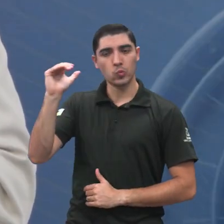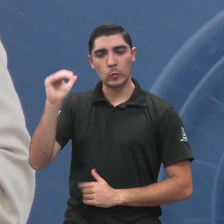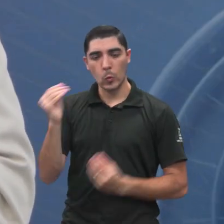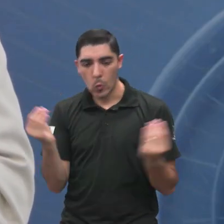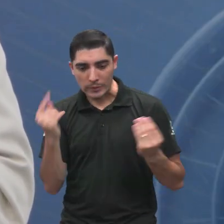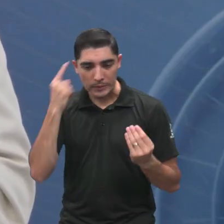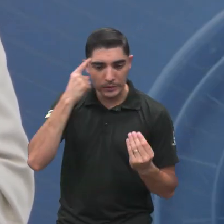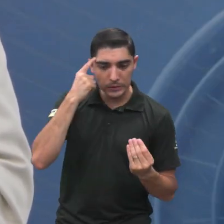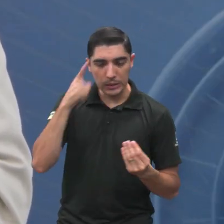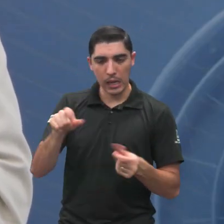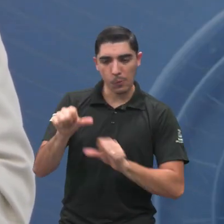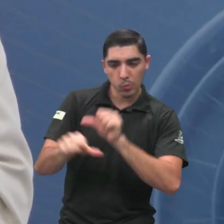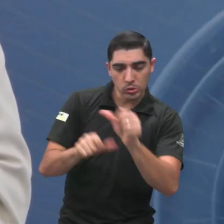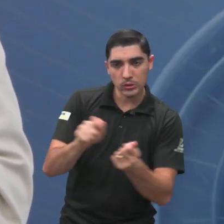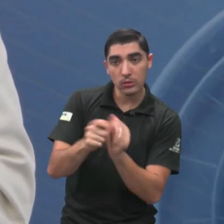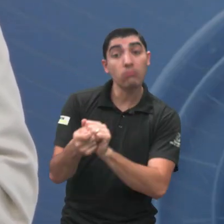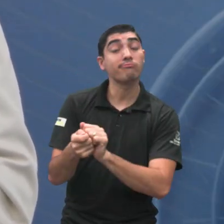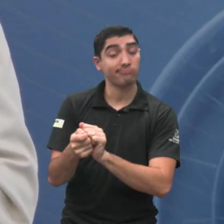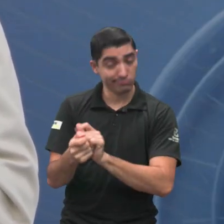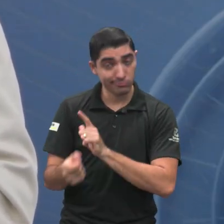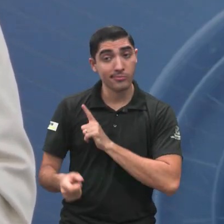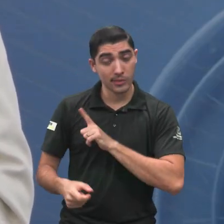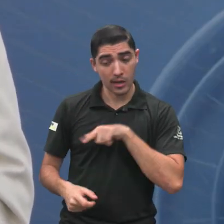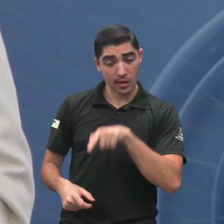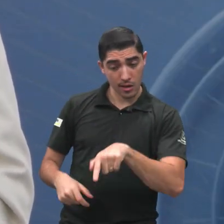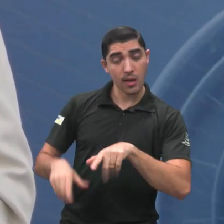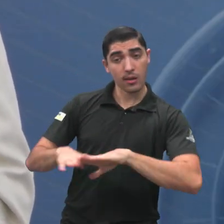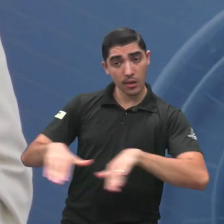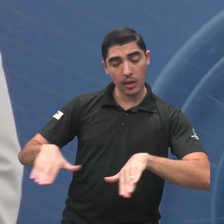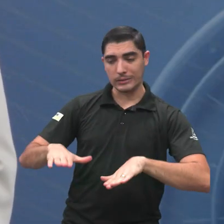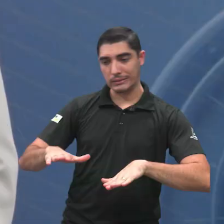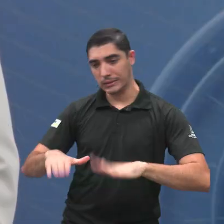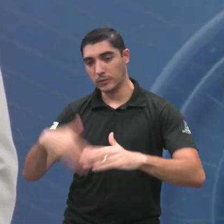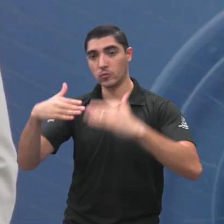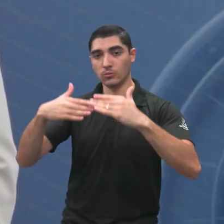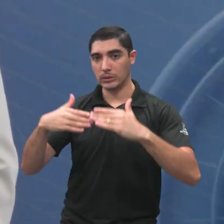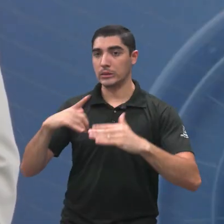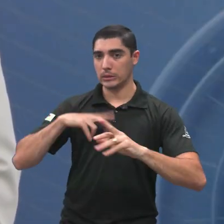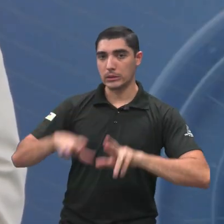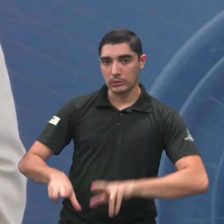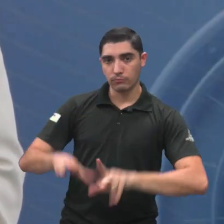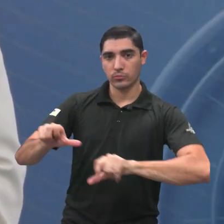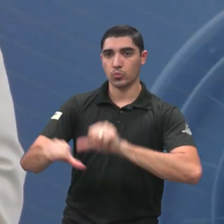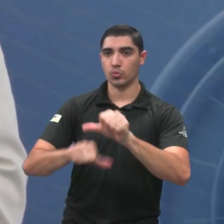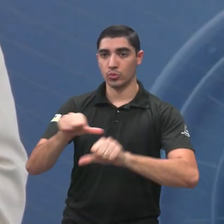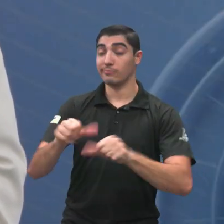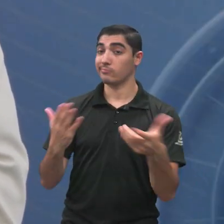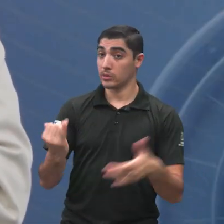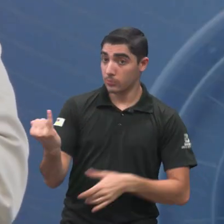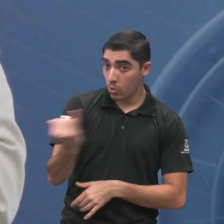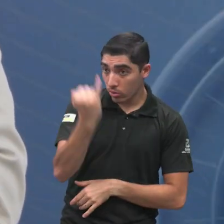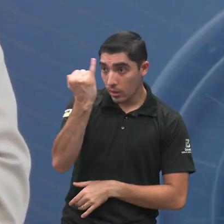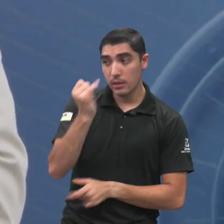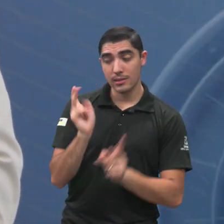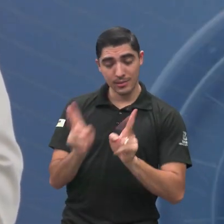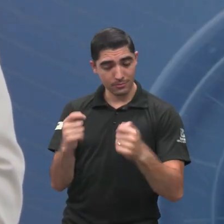transição tem impacto direto no desenvolvimento delas. Então, é de extrema importância e tem que ser com